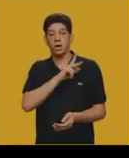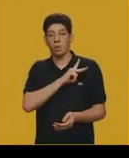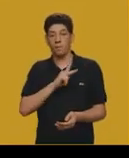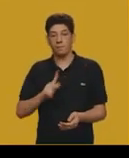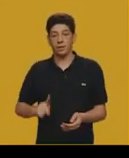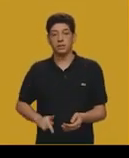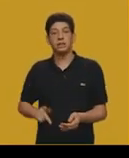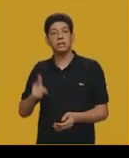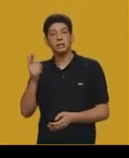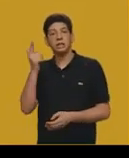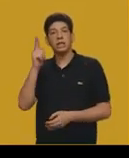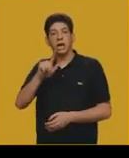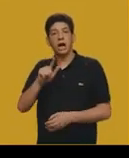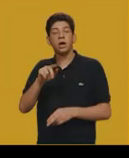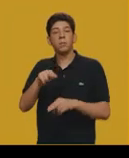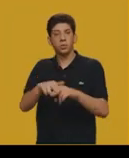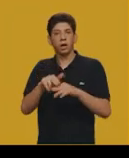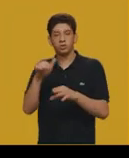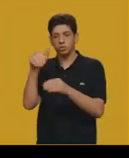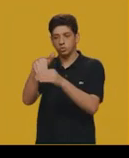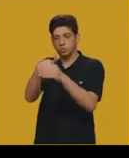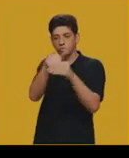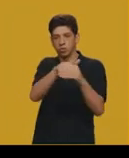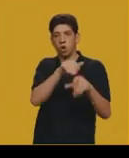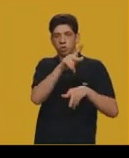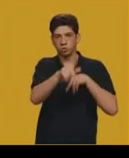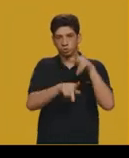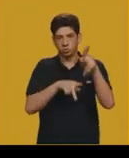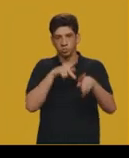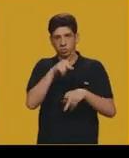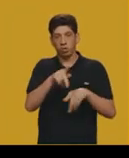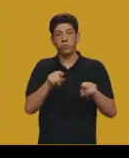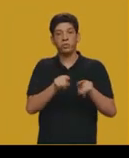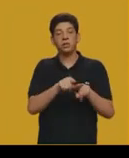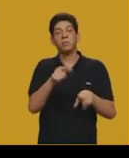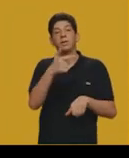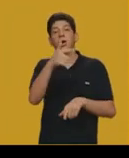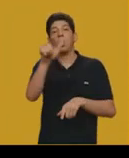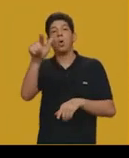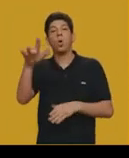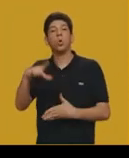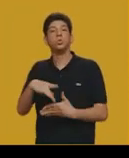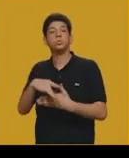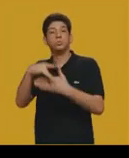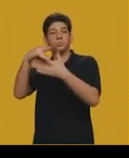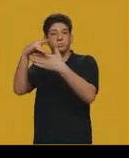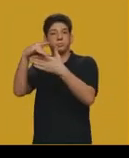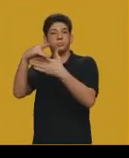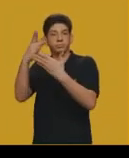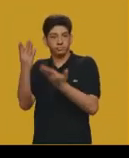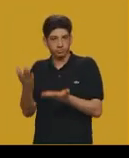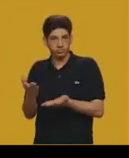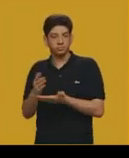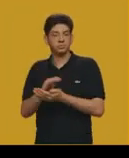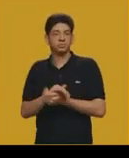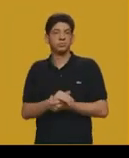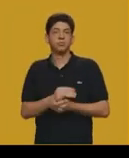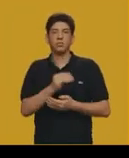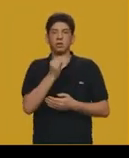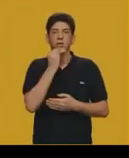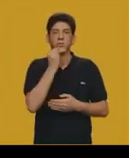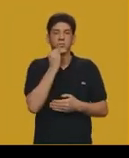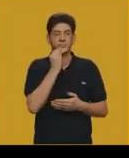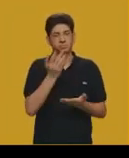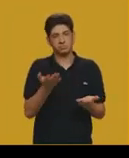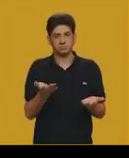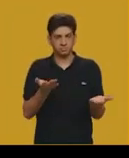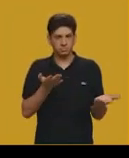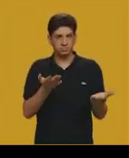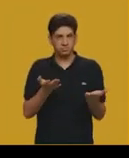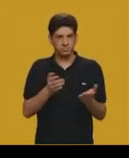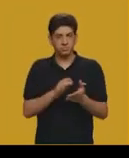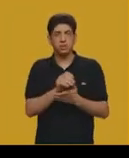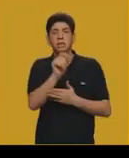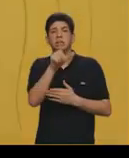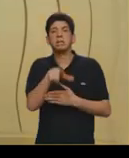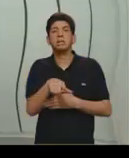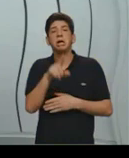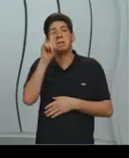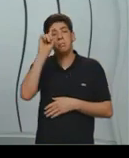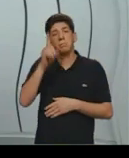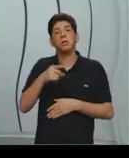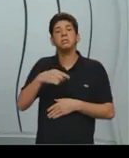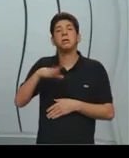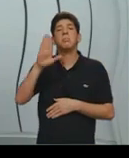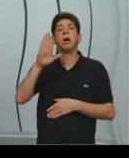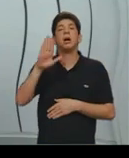voto popular e tem os demais representantes também eleitos, né? Então essa ideia de que, no final das contas, aquela pergunta, quem manda